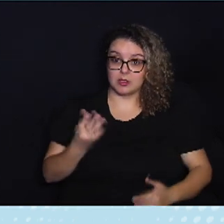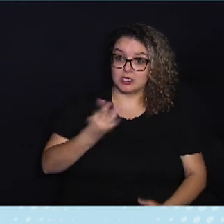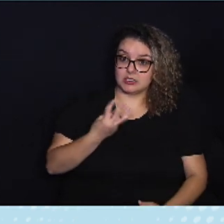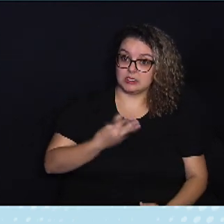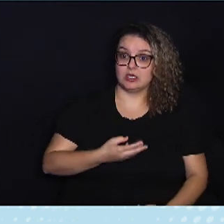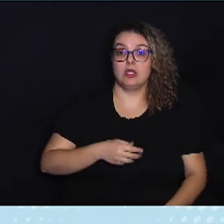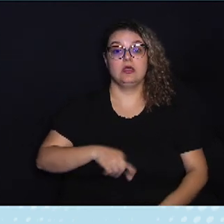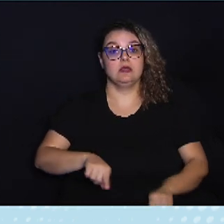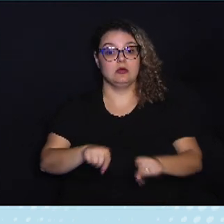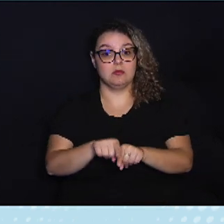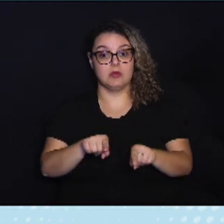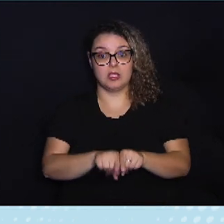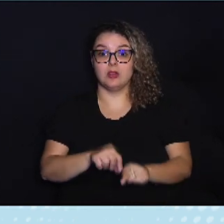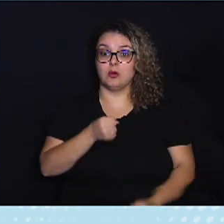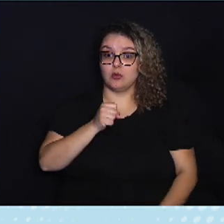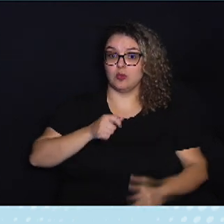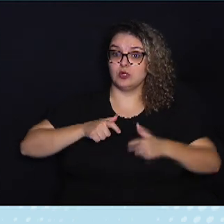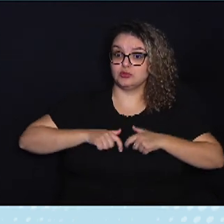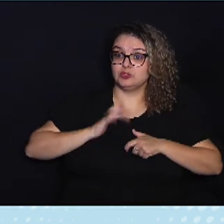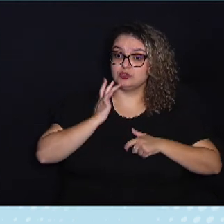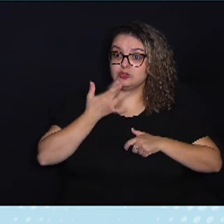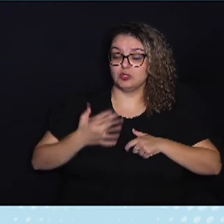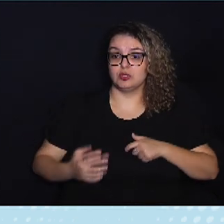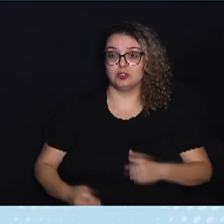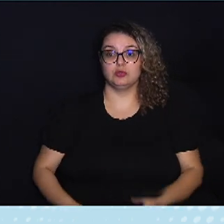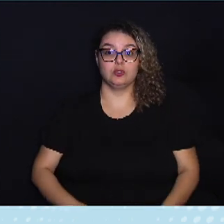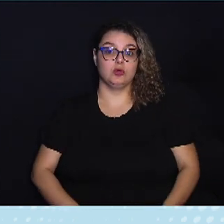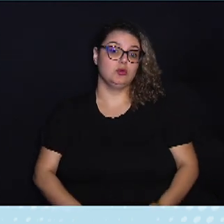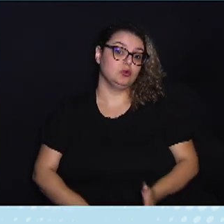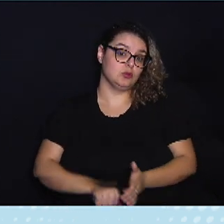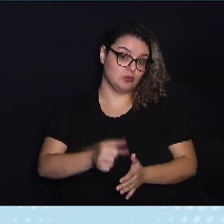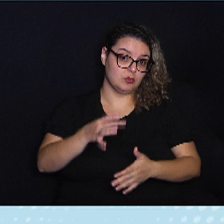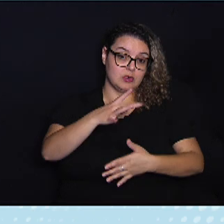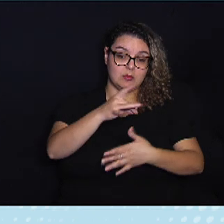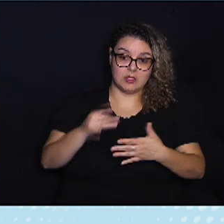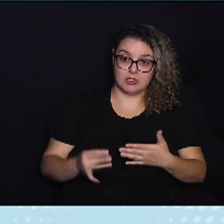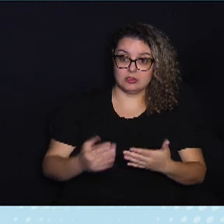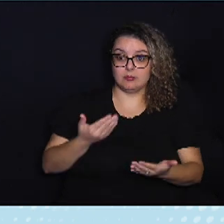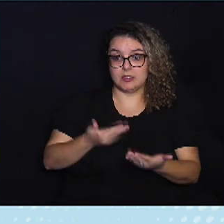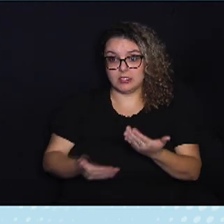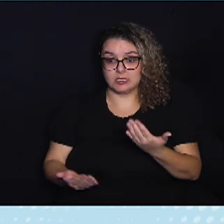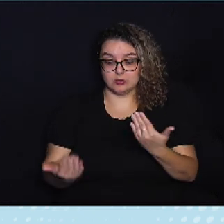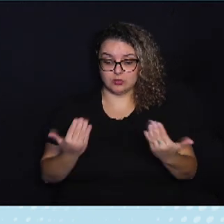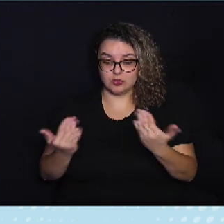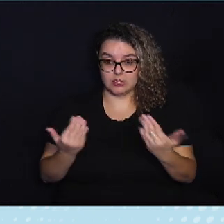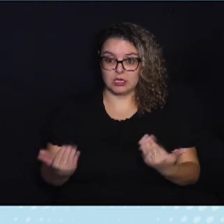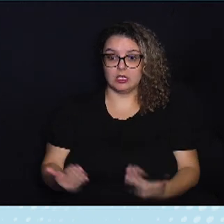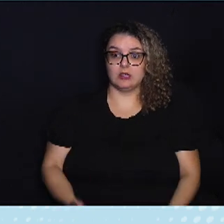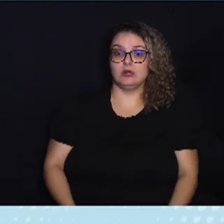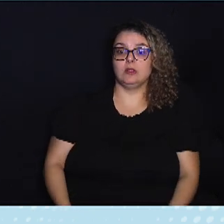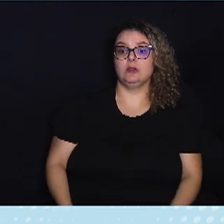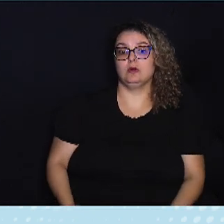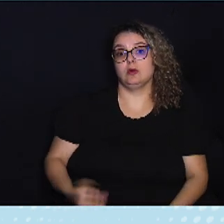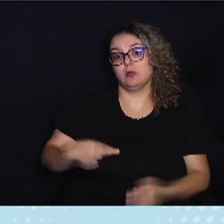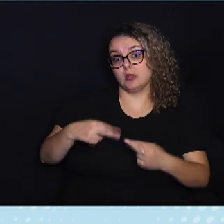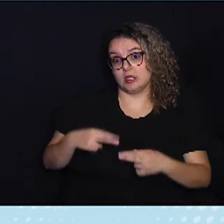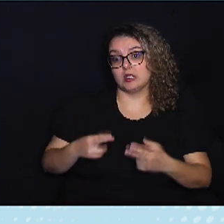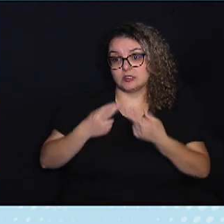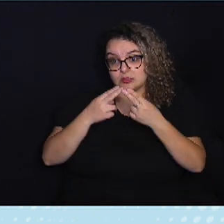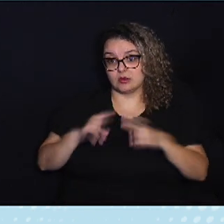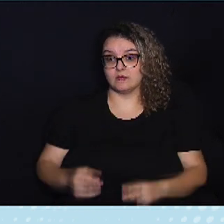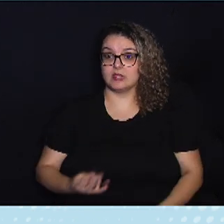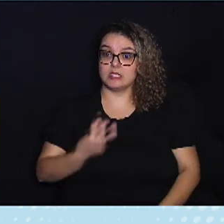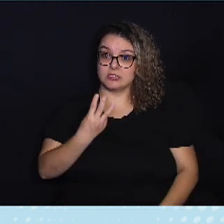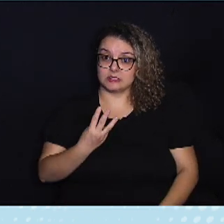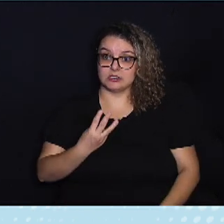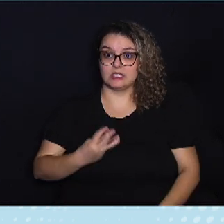colocação, também tem 8 medalhas de ouro. No primeiro critério de desempate, medalhas de prata tem menos em relação à França, com 3